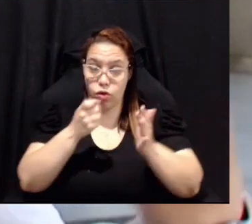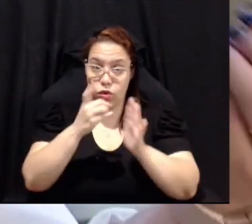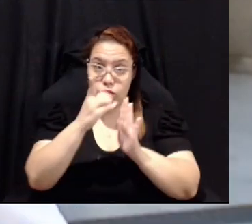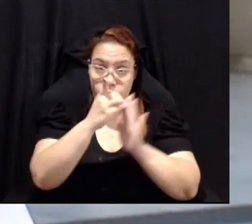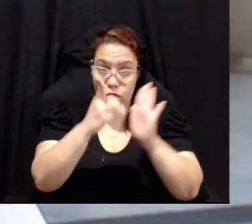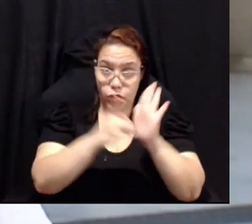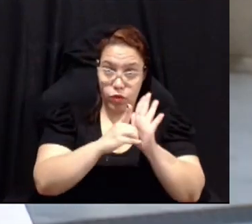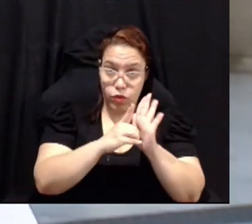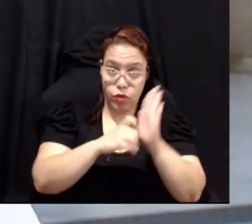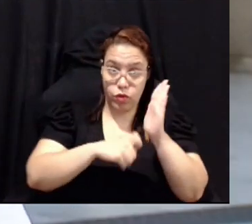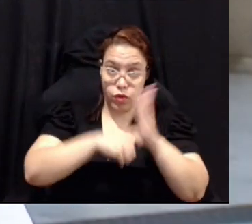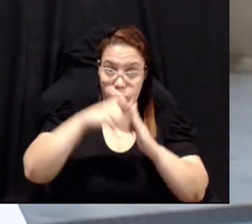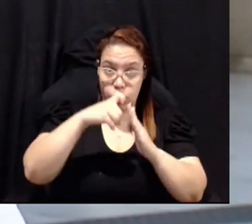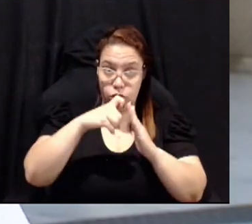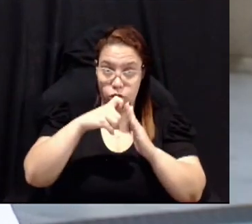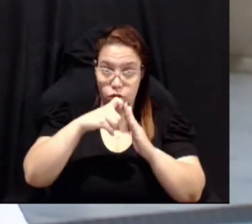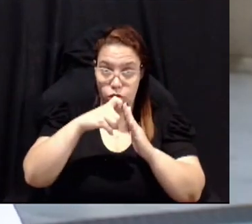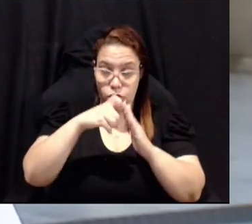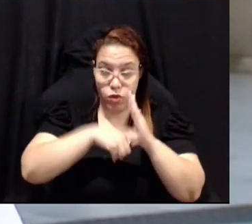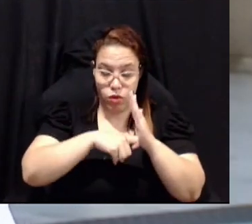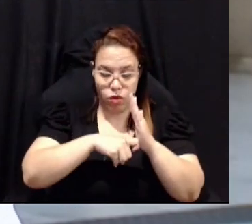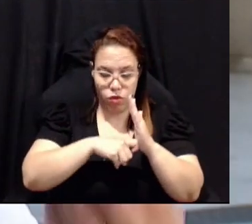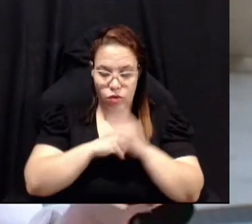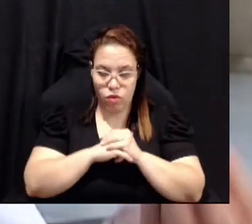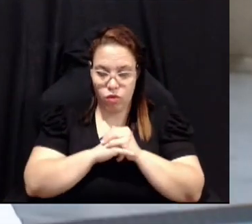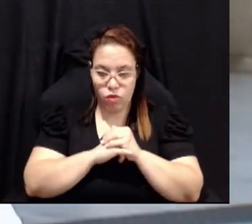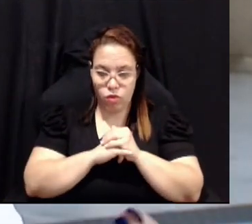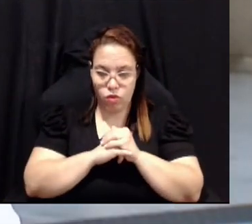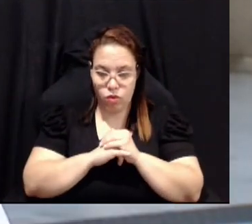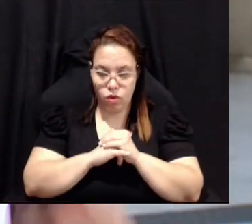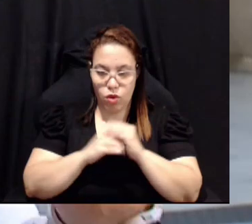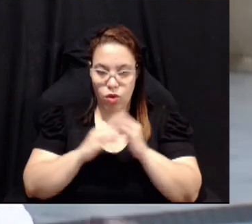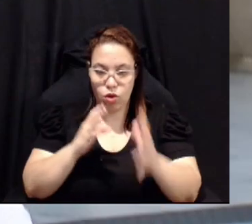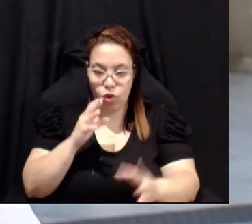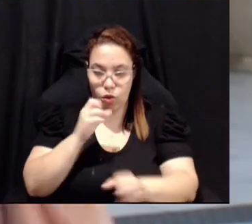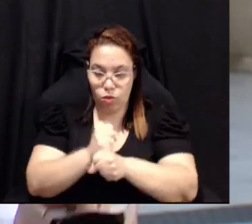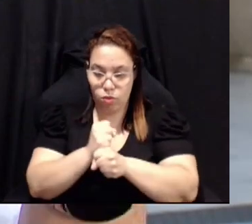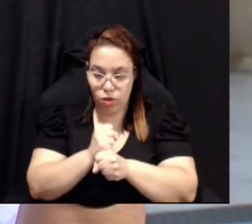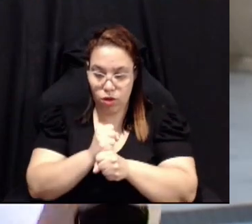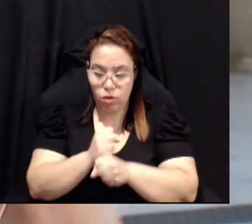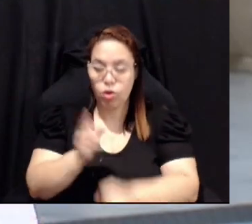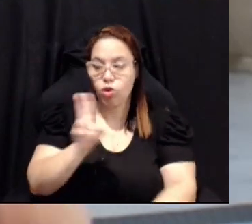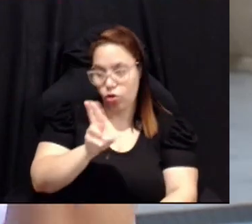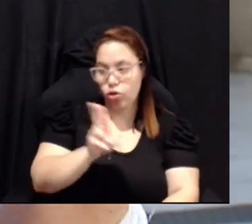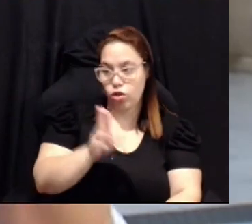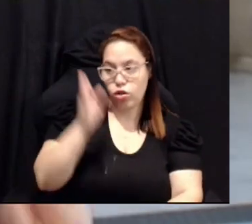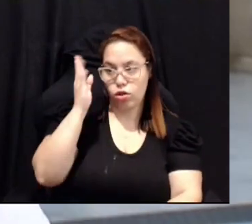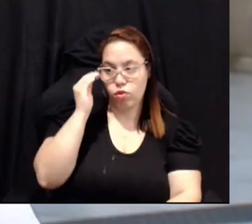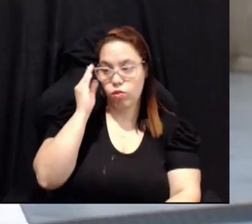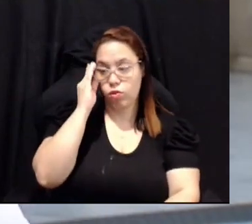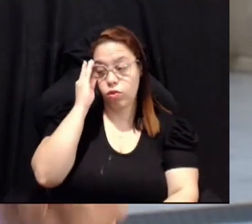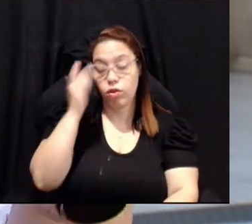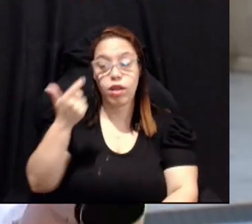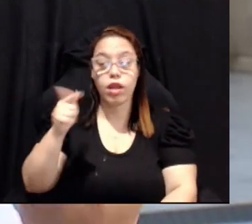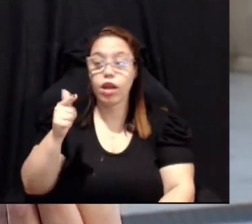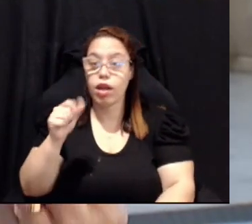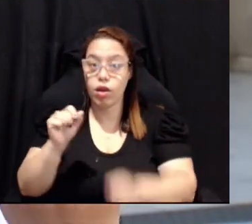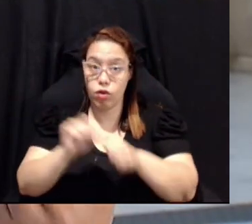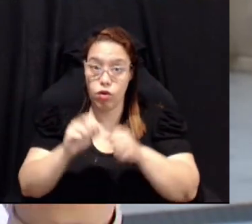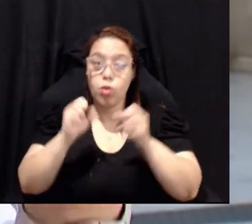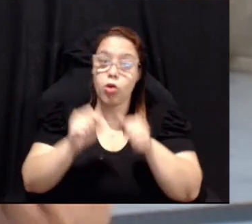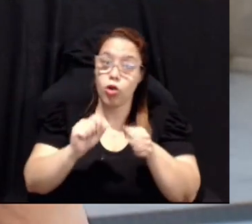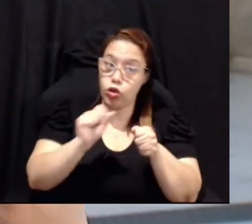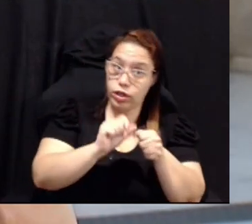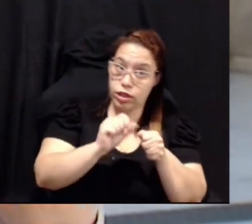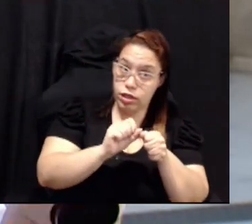a parte da destinação complementar, como a gente chama. Então, assim, quem ainda não fez pode estar fazendo, quem já